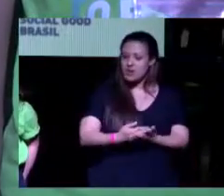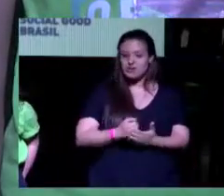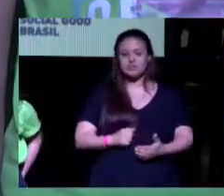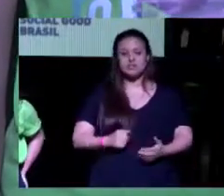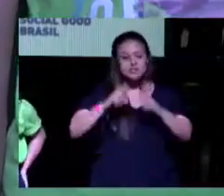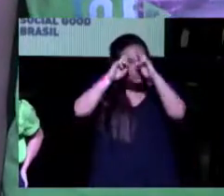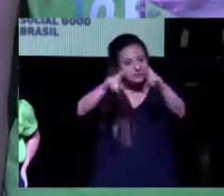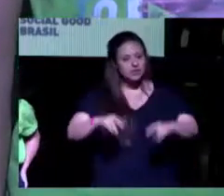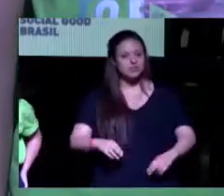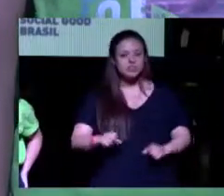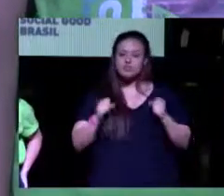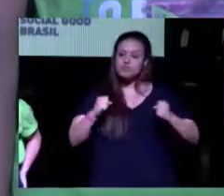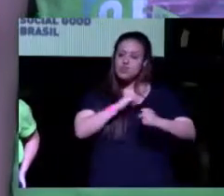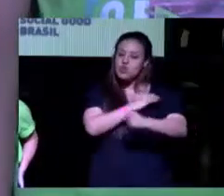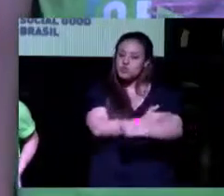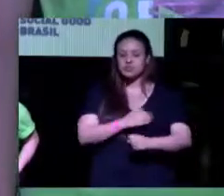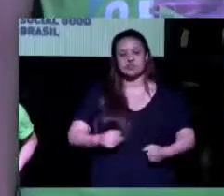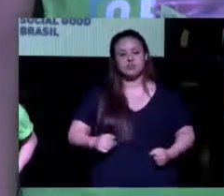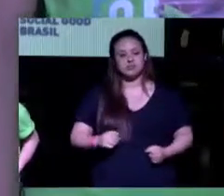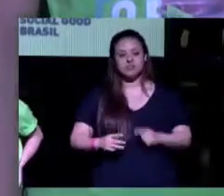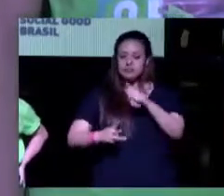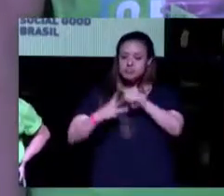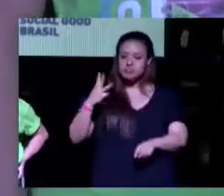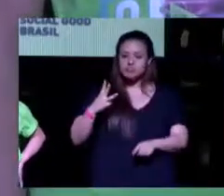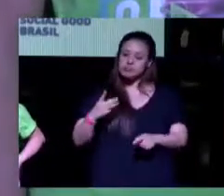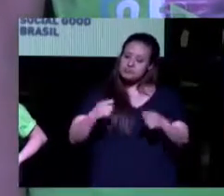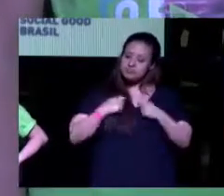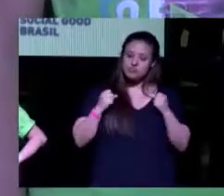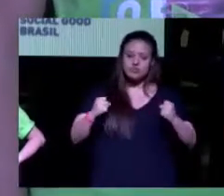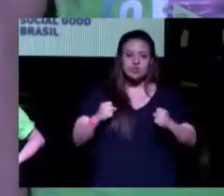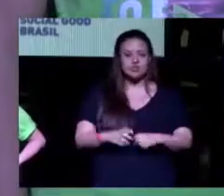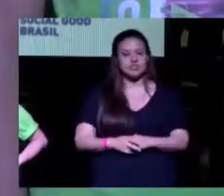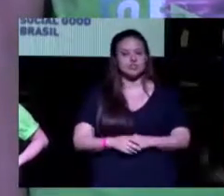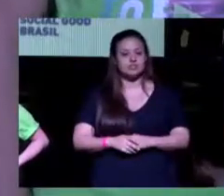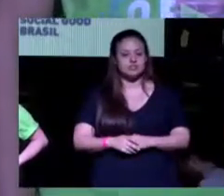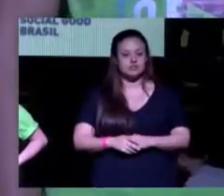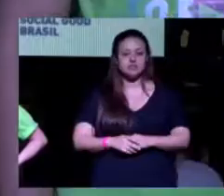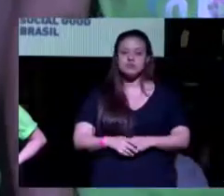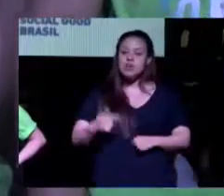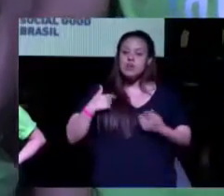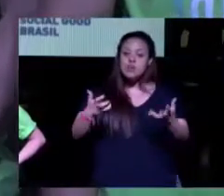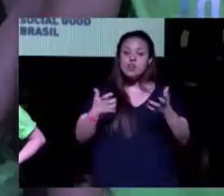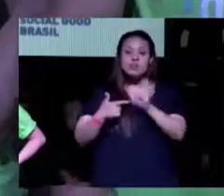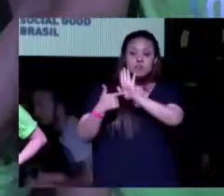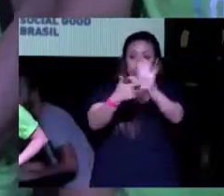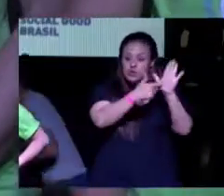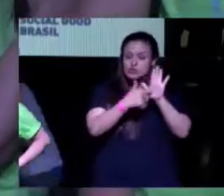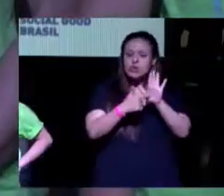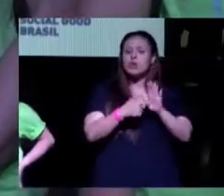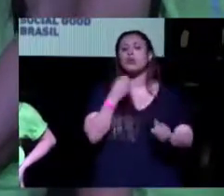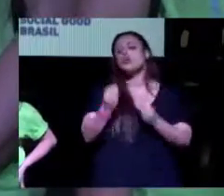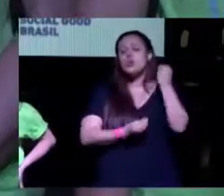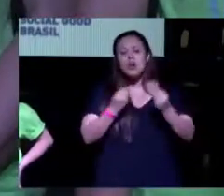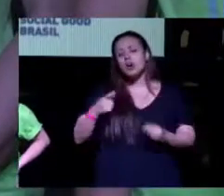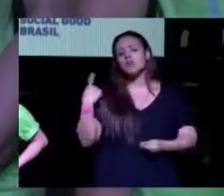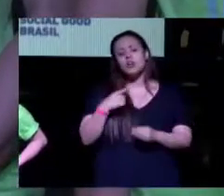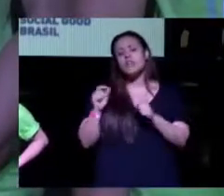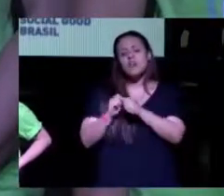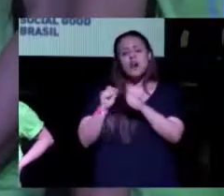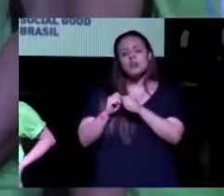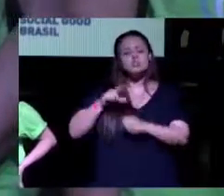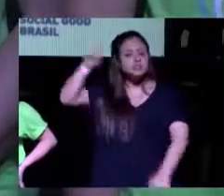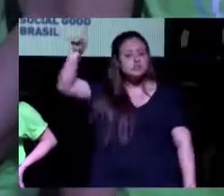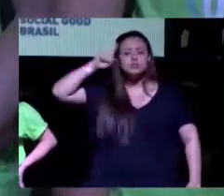respeito e força é que nos mantém forte. E eu queria mostrar para vocês como que a gente faz isso no nosso dia a